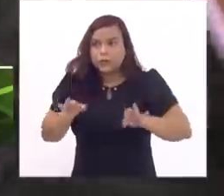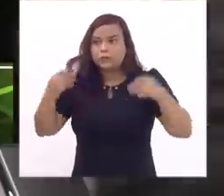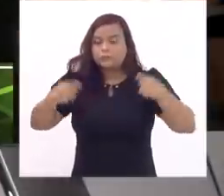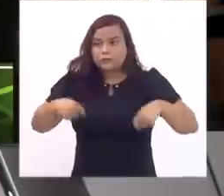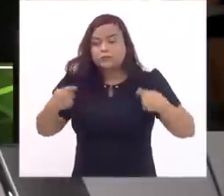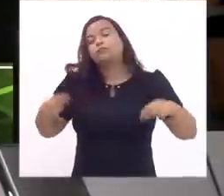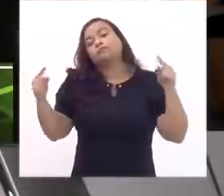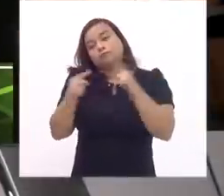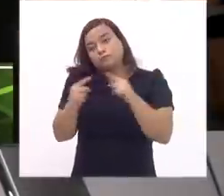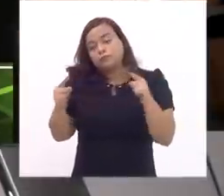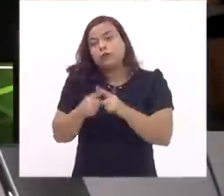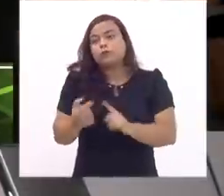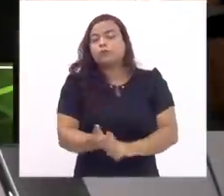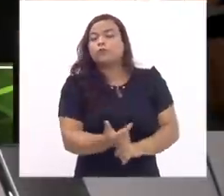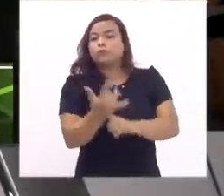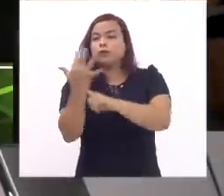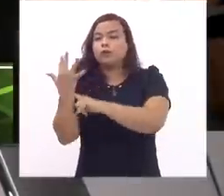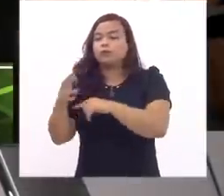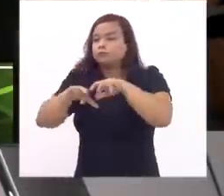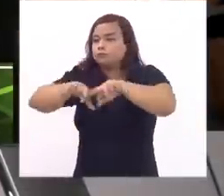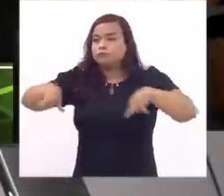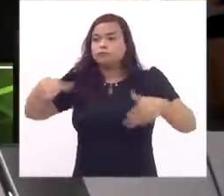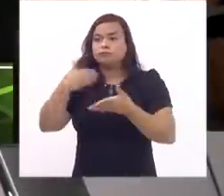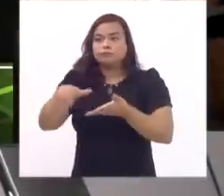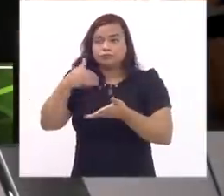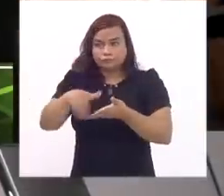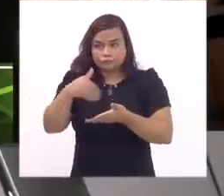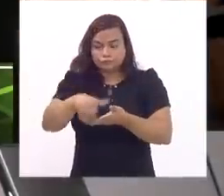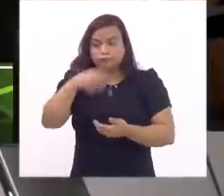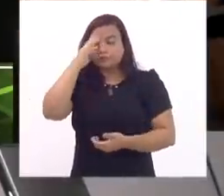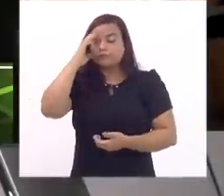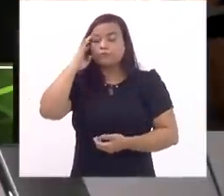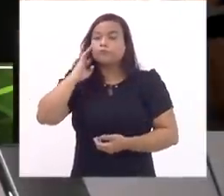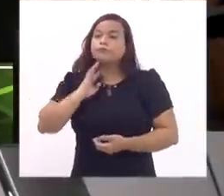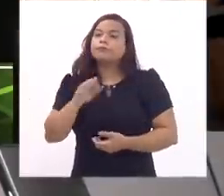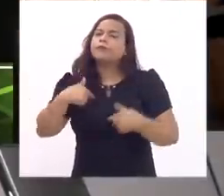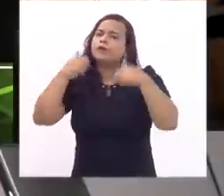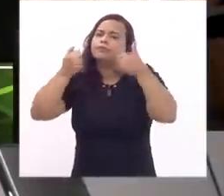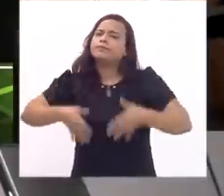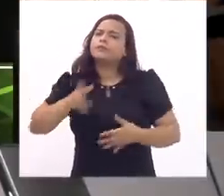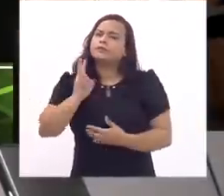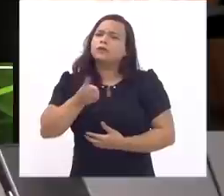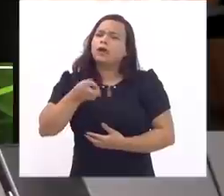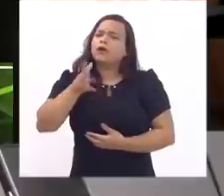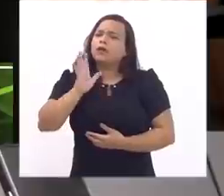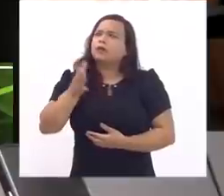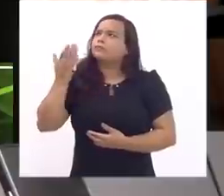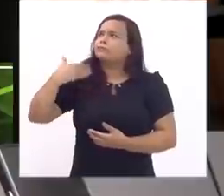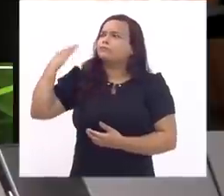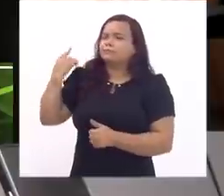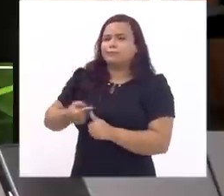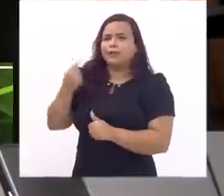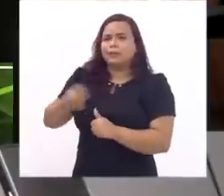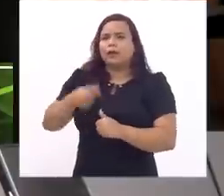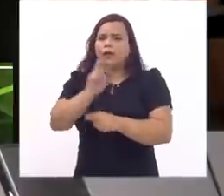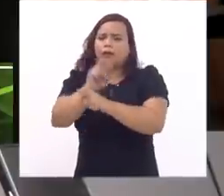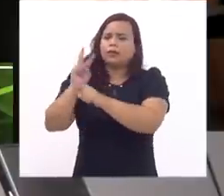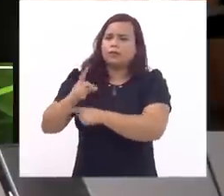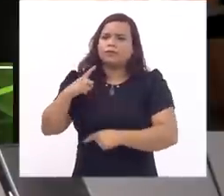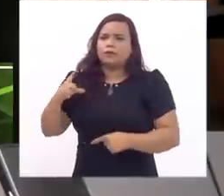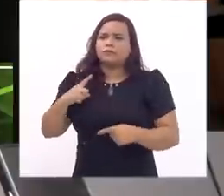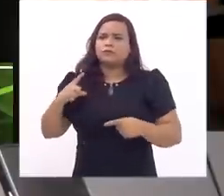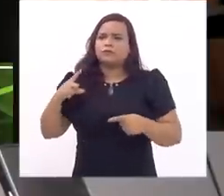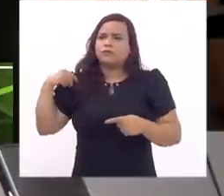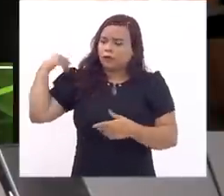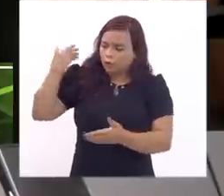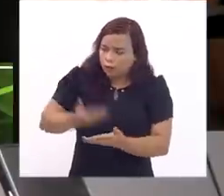demanda das mais diversas secretarias. E eu venho dizendo, desde a primeira defesa, ao